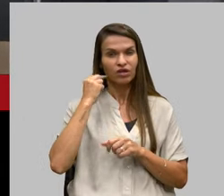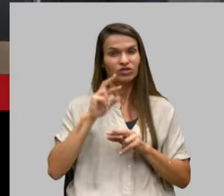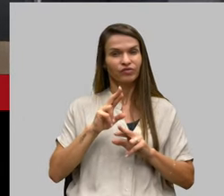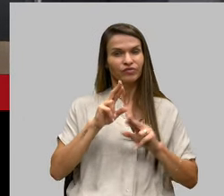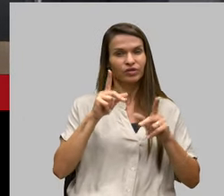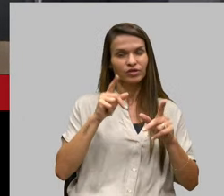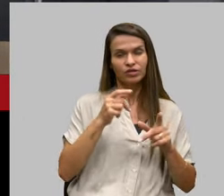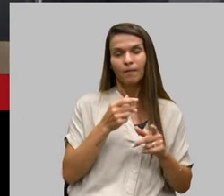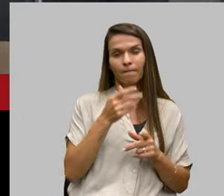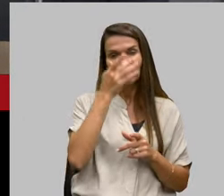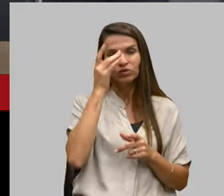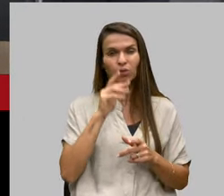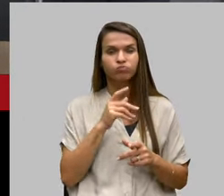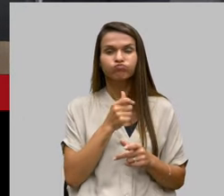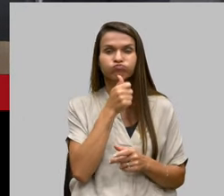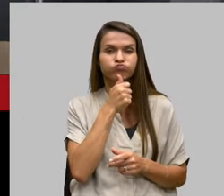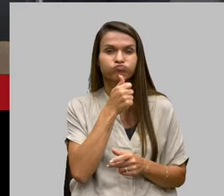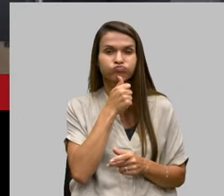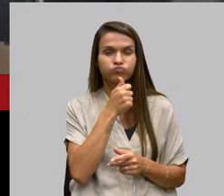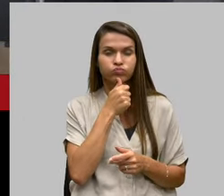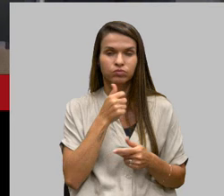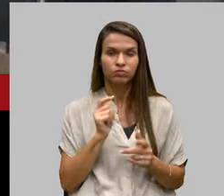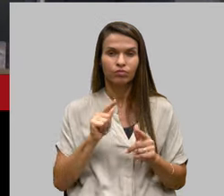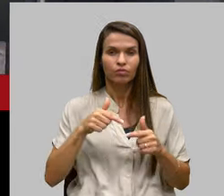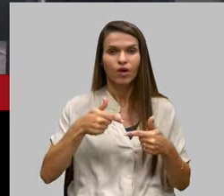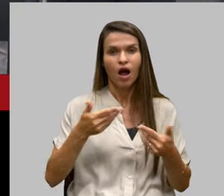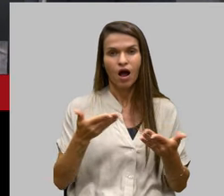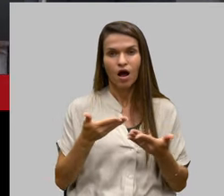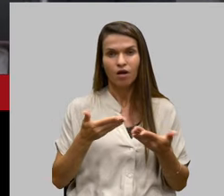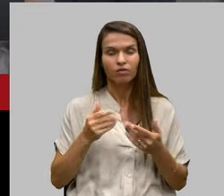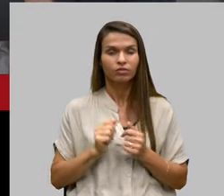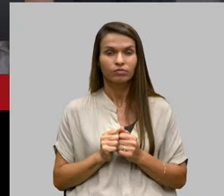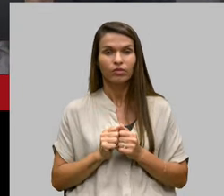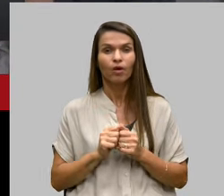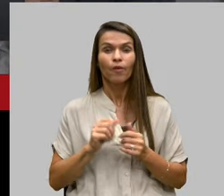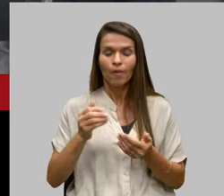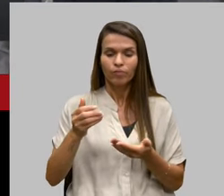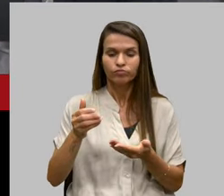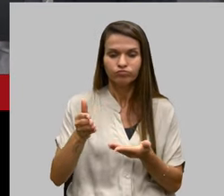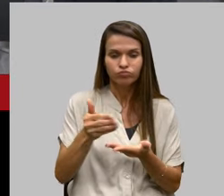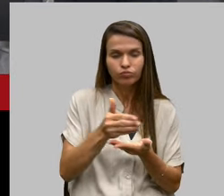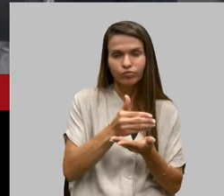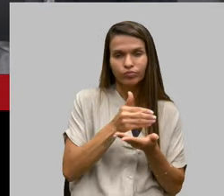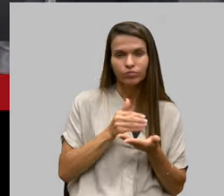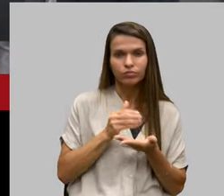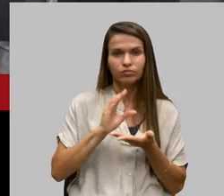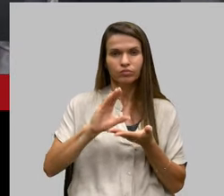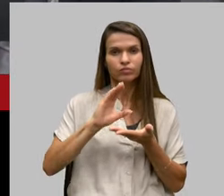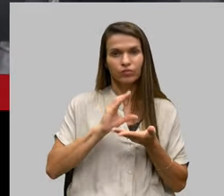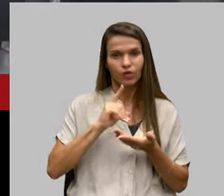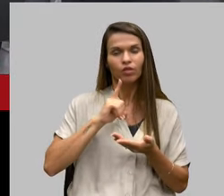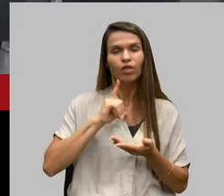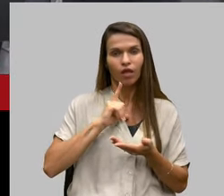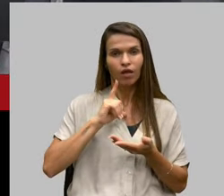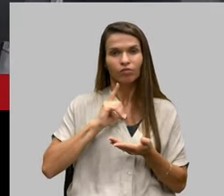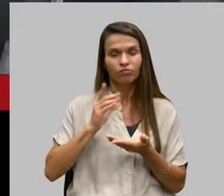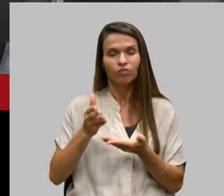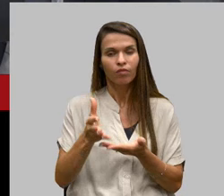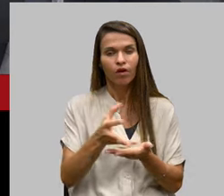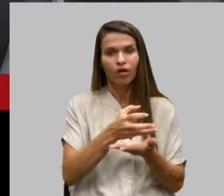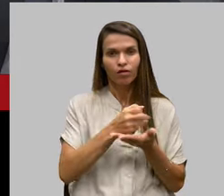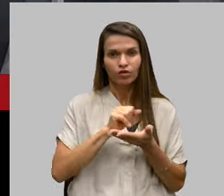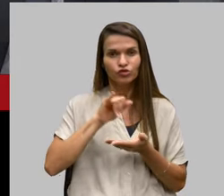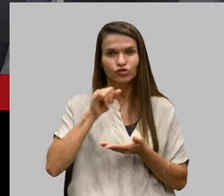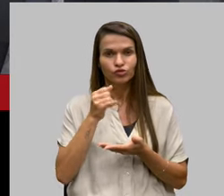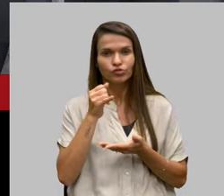atuaram agora por que isso simples porque a gente tá falando de capitalização compostas na medida em que eu tenho recursos para capitalizar é juro sobre juro